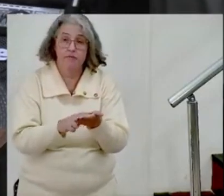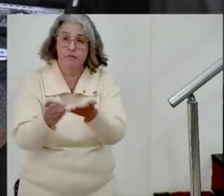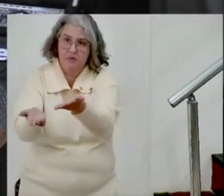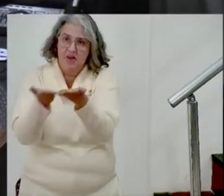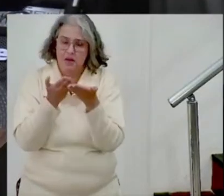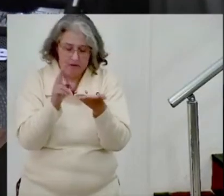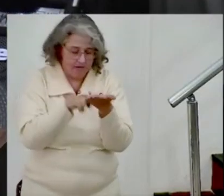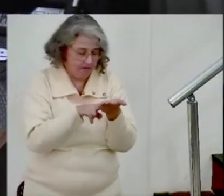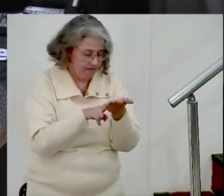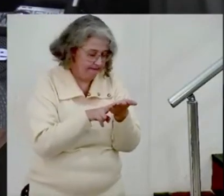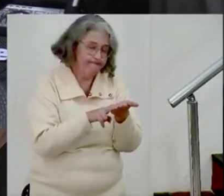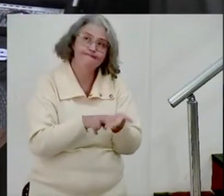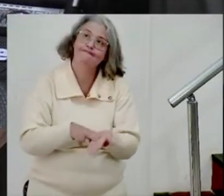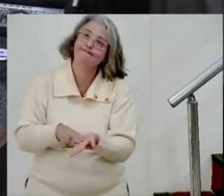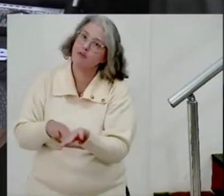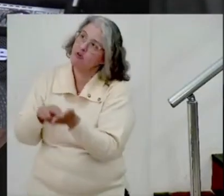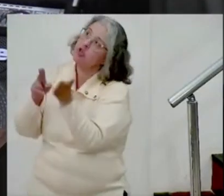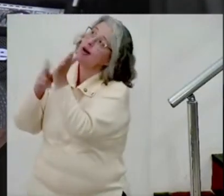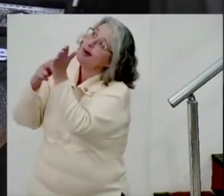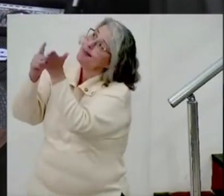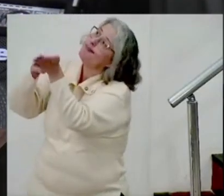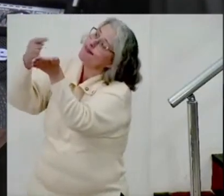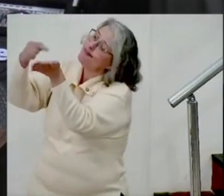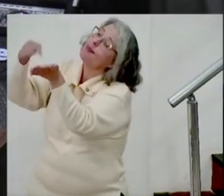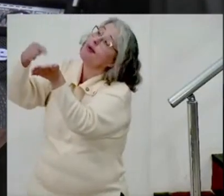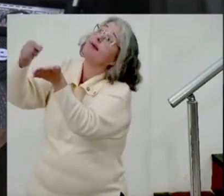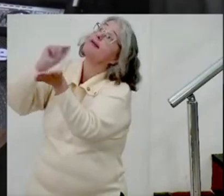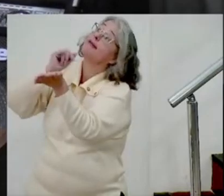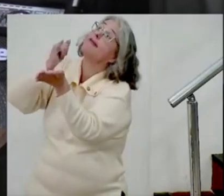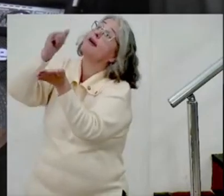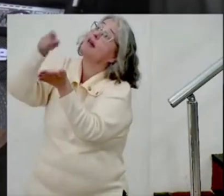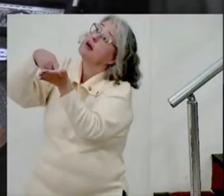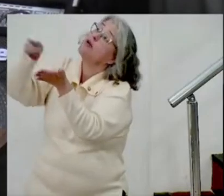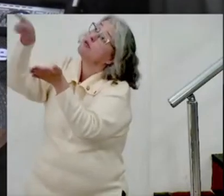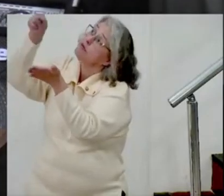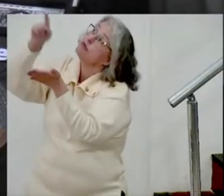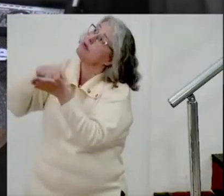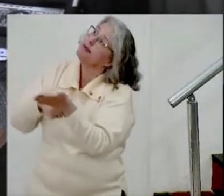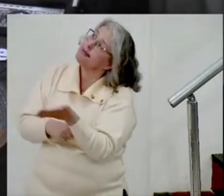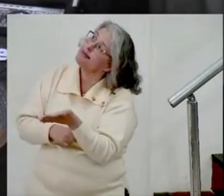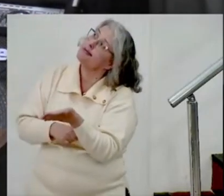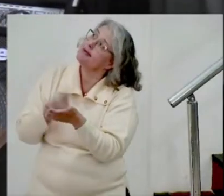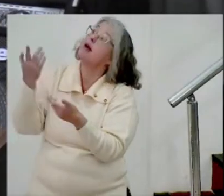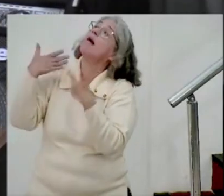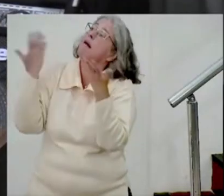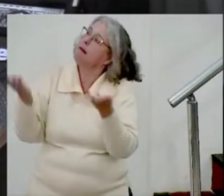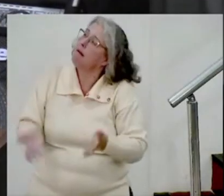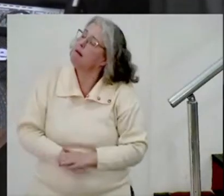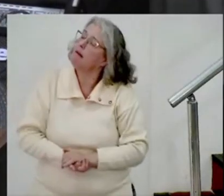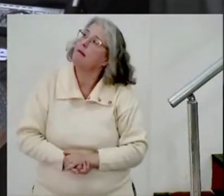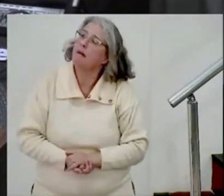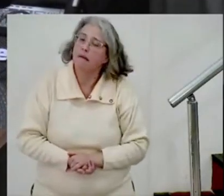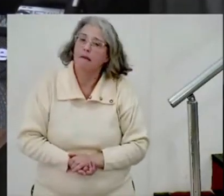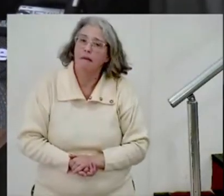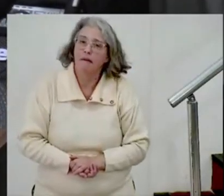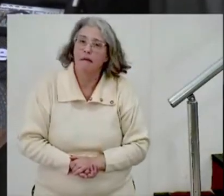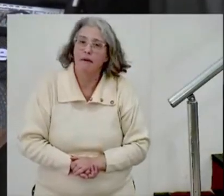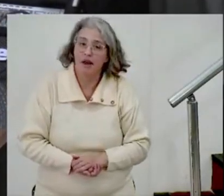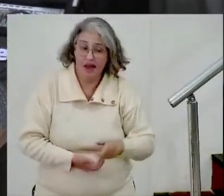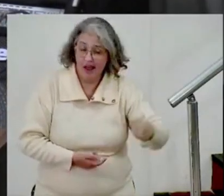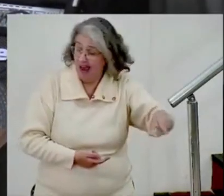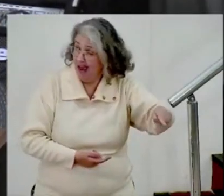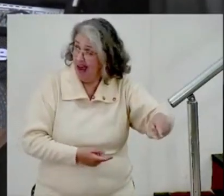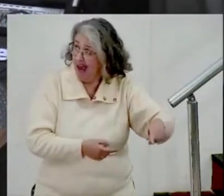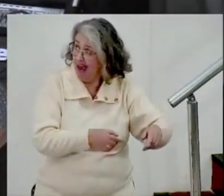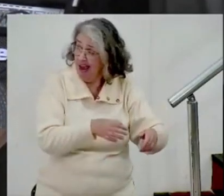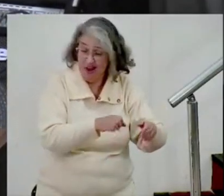ele chega lá e fala, ó Deus, aqui o que estão falando do senhor, ó. Vai deixar? Vai deixar? O cara está achando que é muito